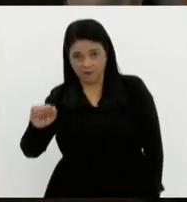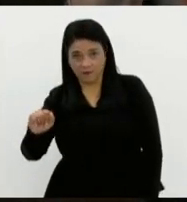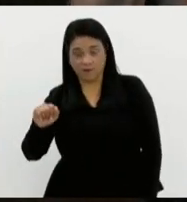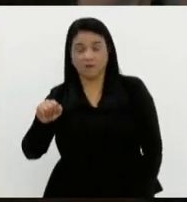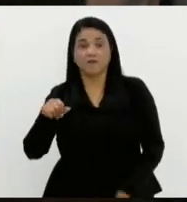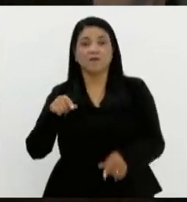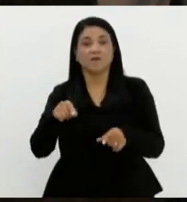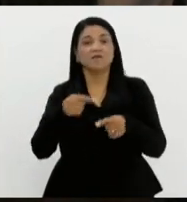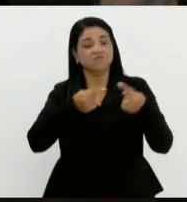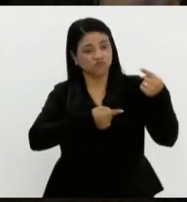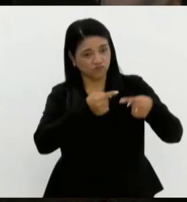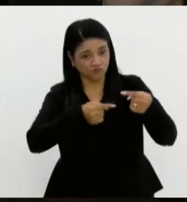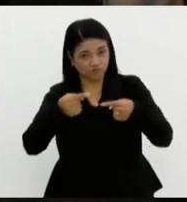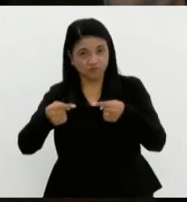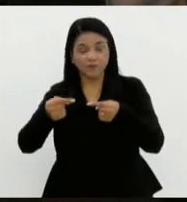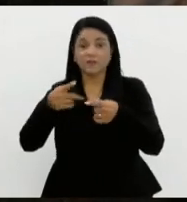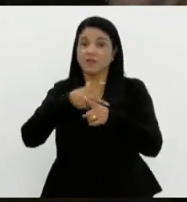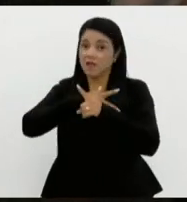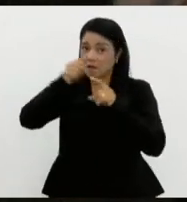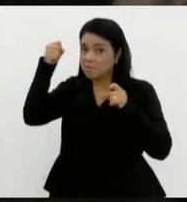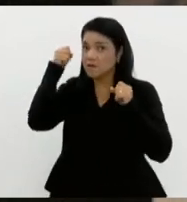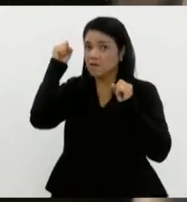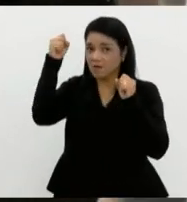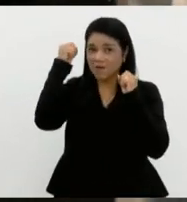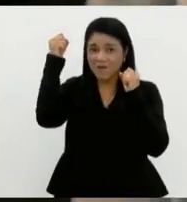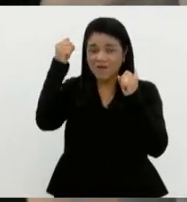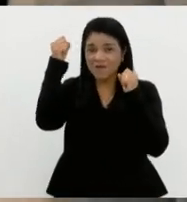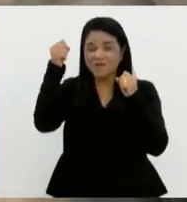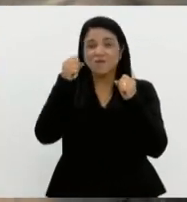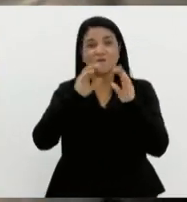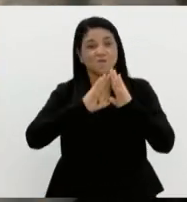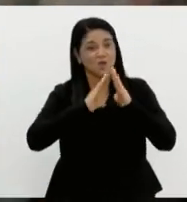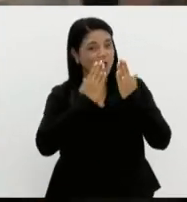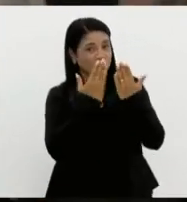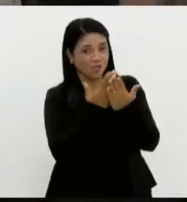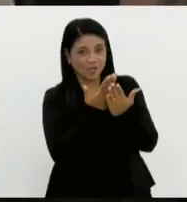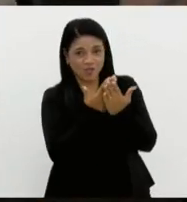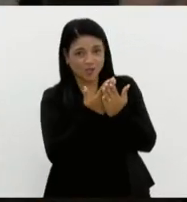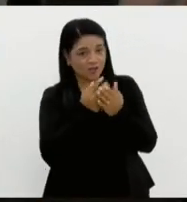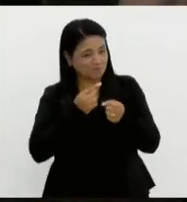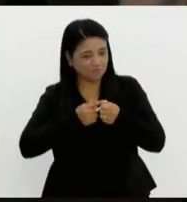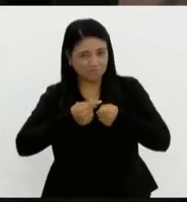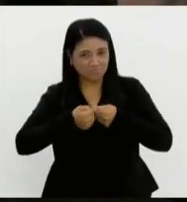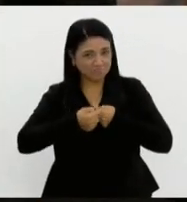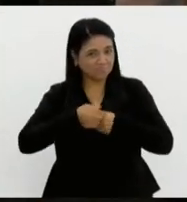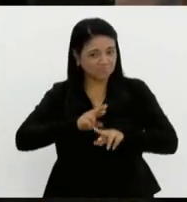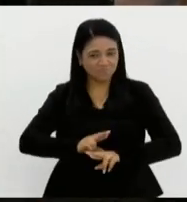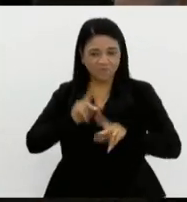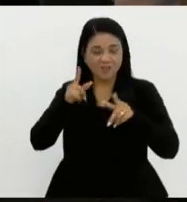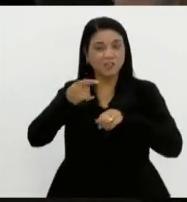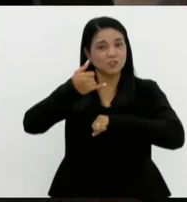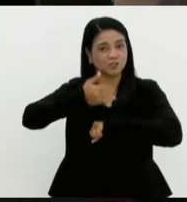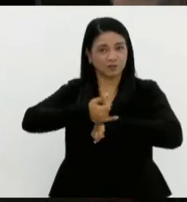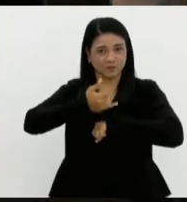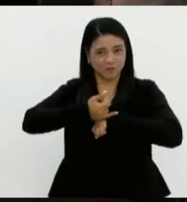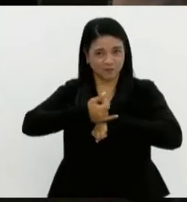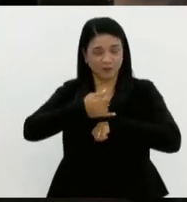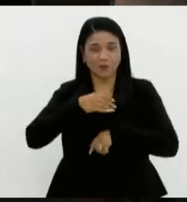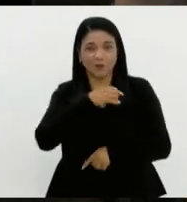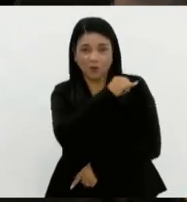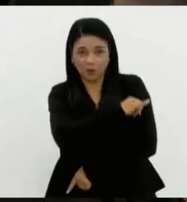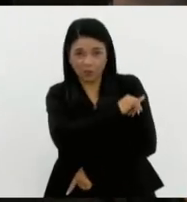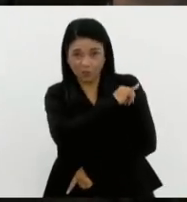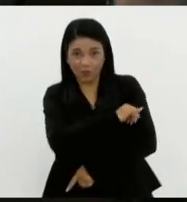vez se sagrou campeã do carnaval carioca, uma escola que não é do município do Rio de Janeiro, deixando claro que o tema